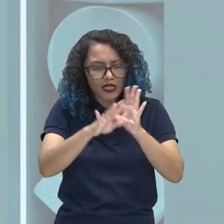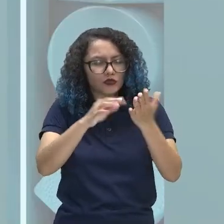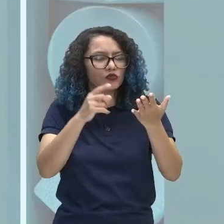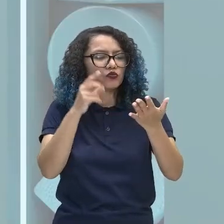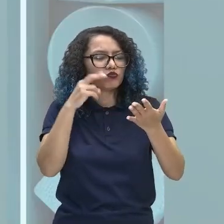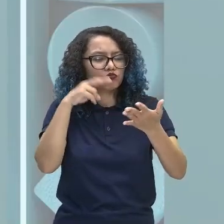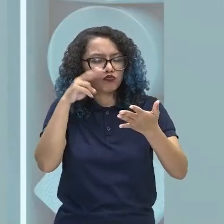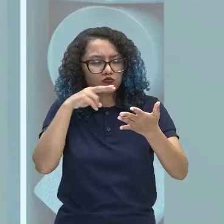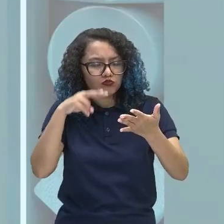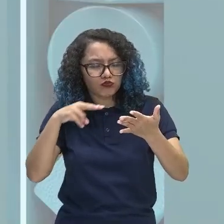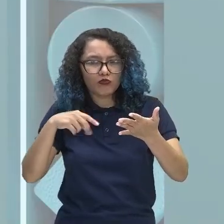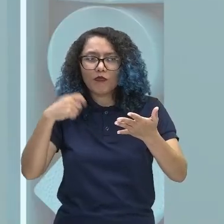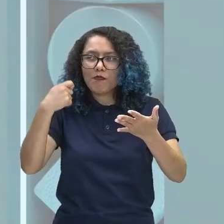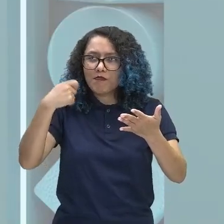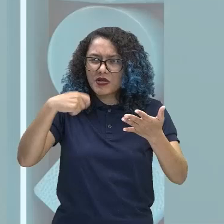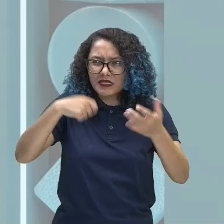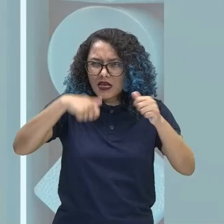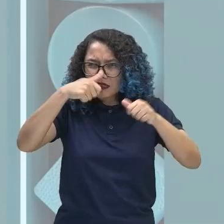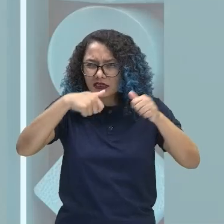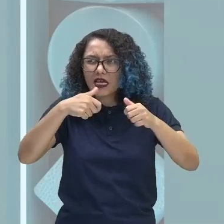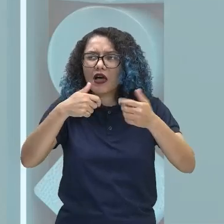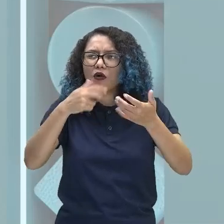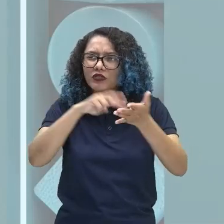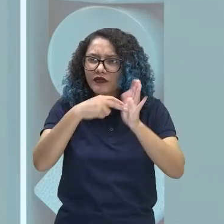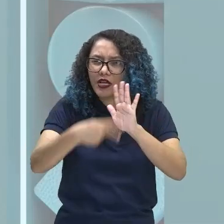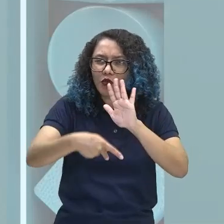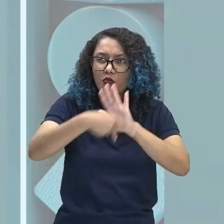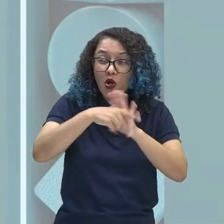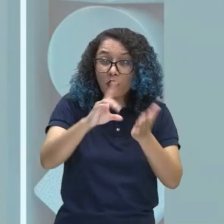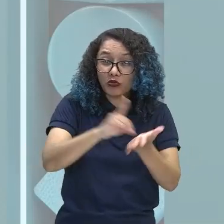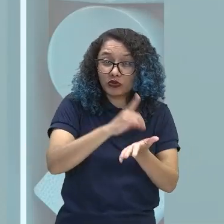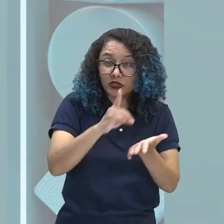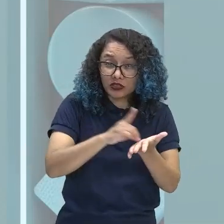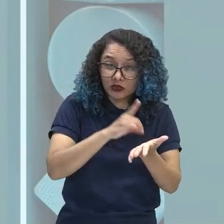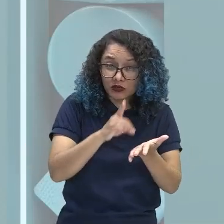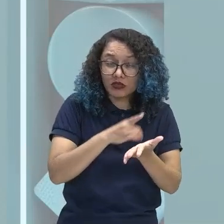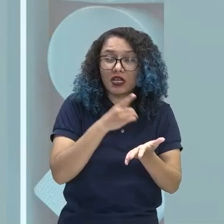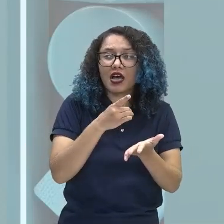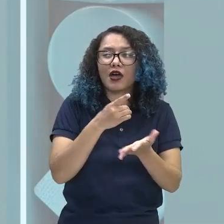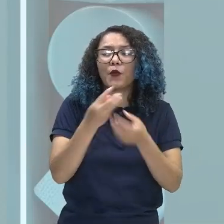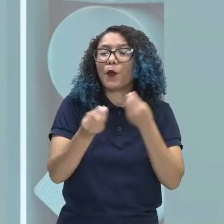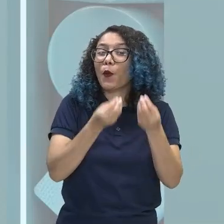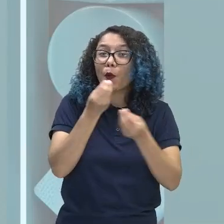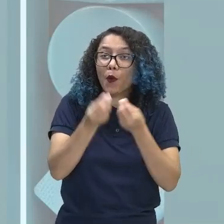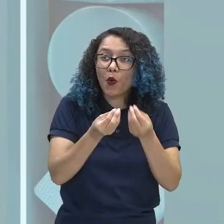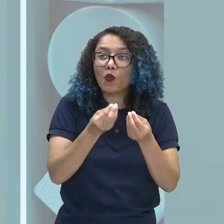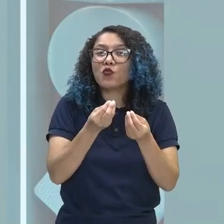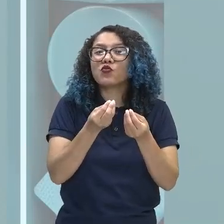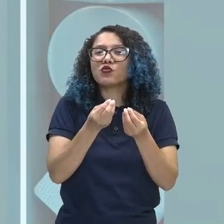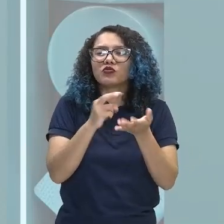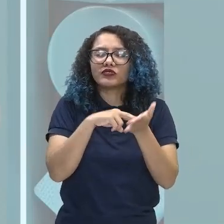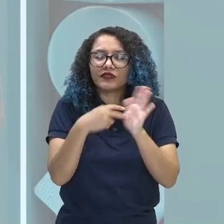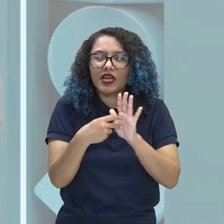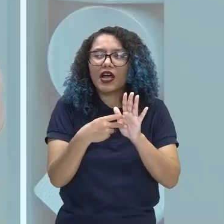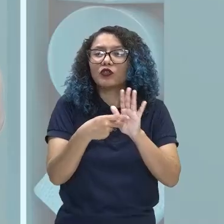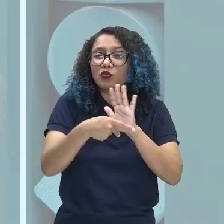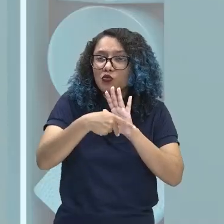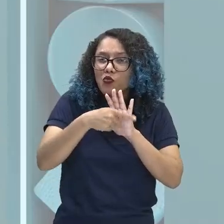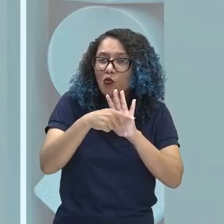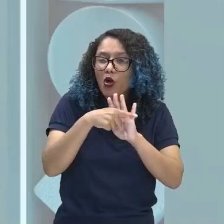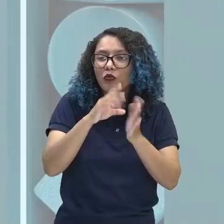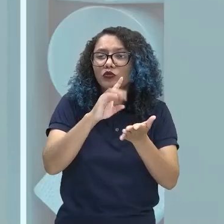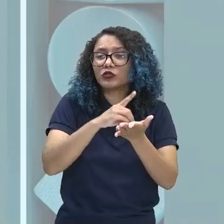sentido que está no dicionário, né, do que ela representa no sentido do dicionário, está colocado lá aquele